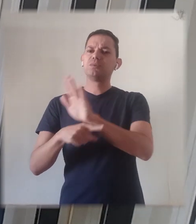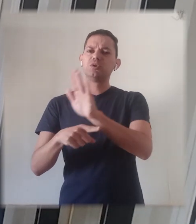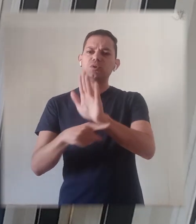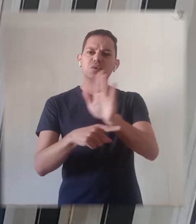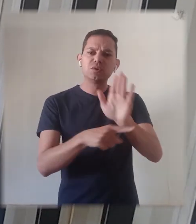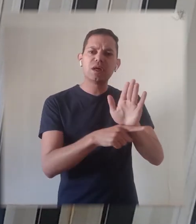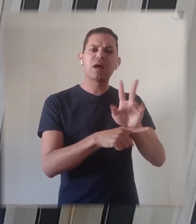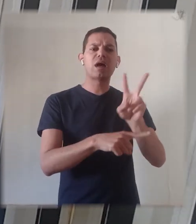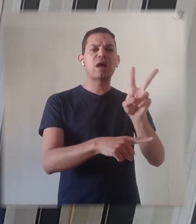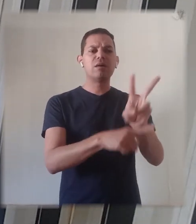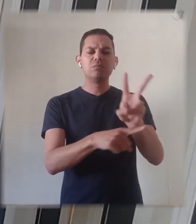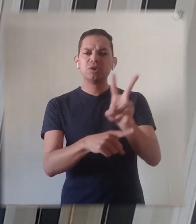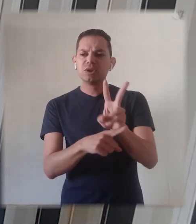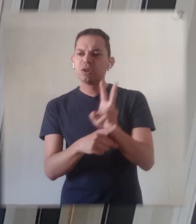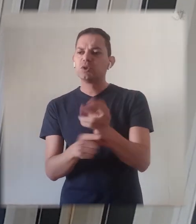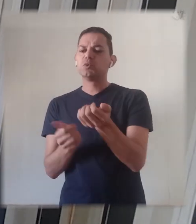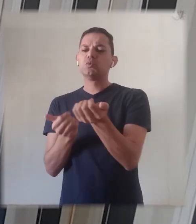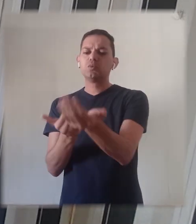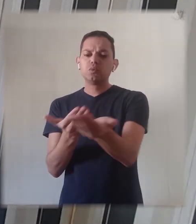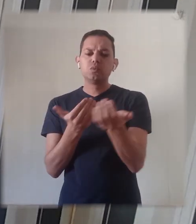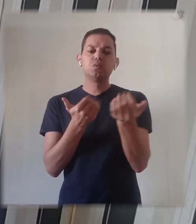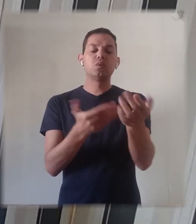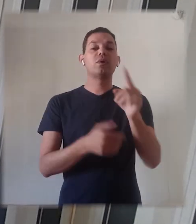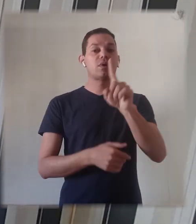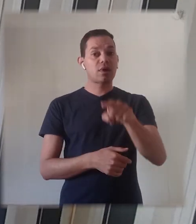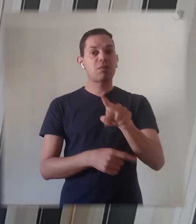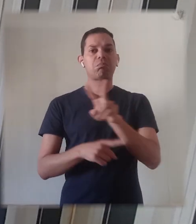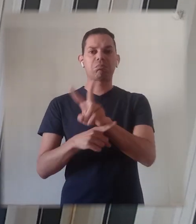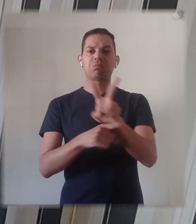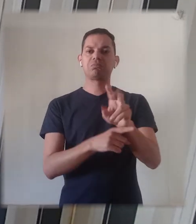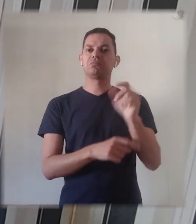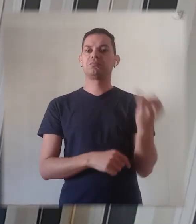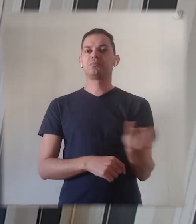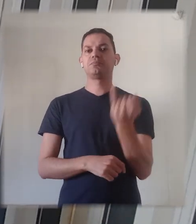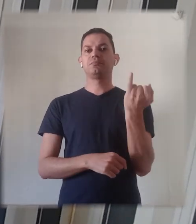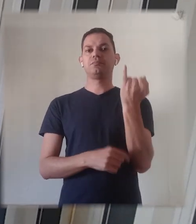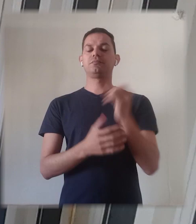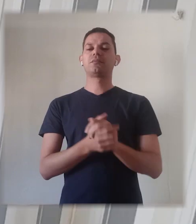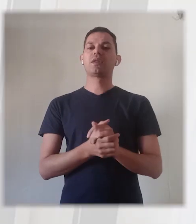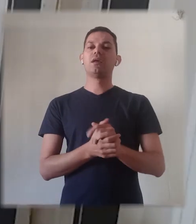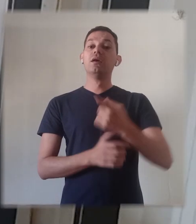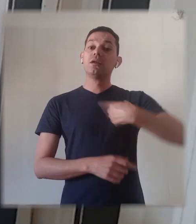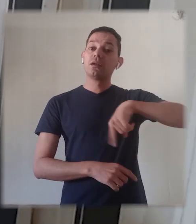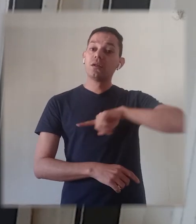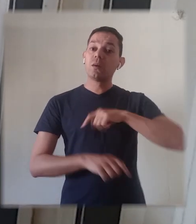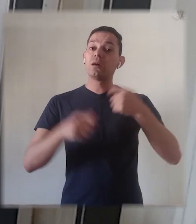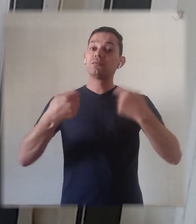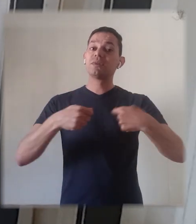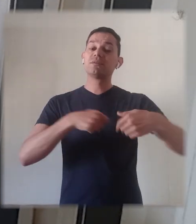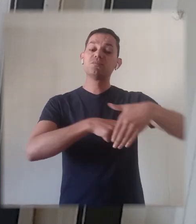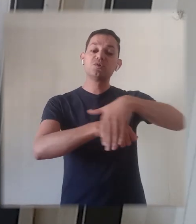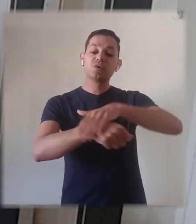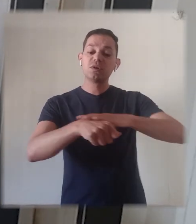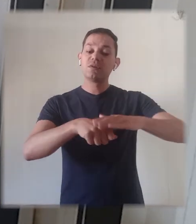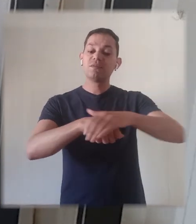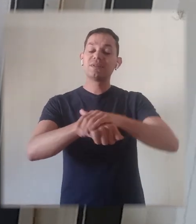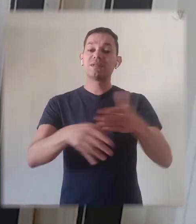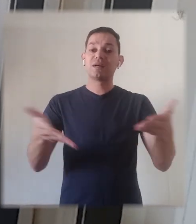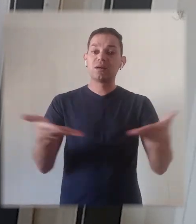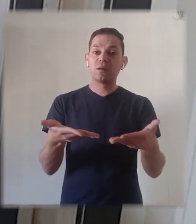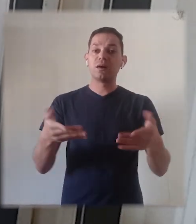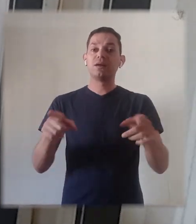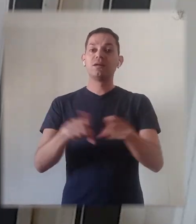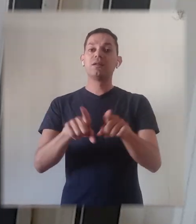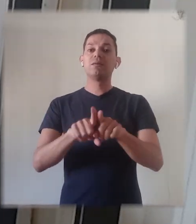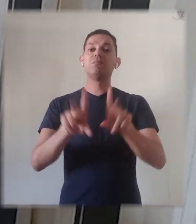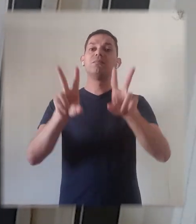puder, né, oferecer como algo concreto, isso é um fator protetivo. A gente precisa ter uma conversa